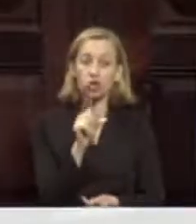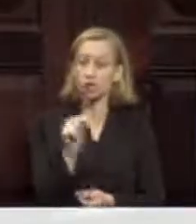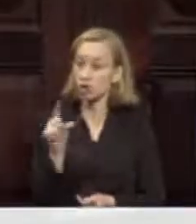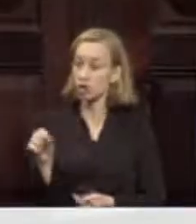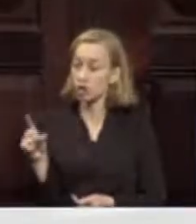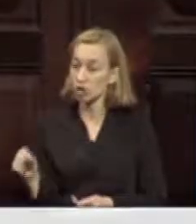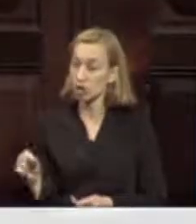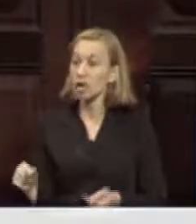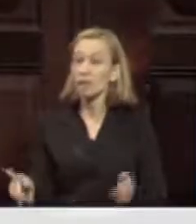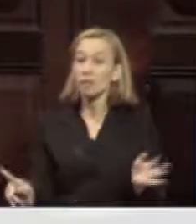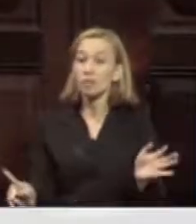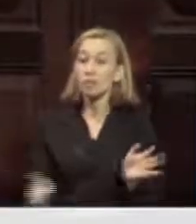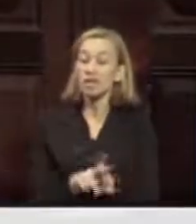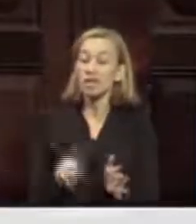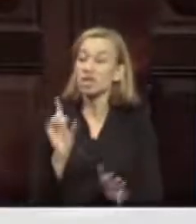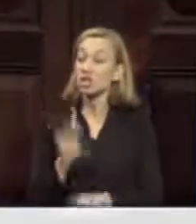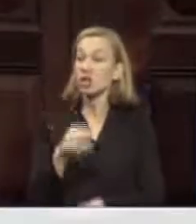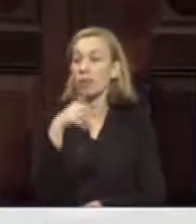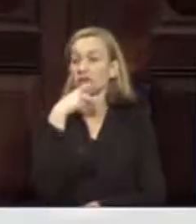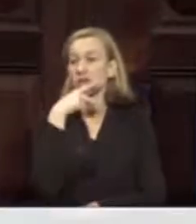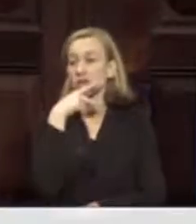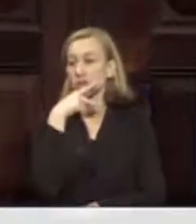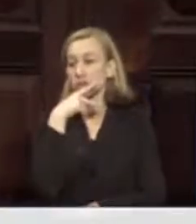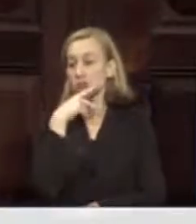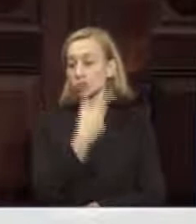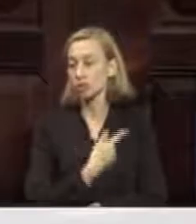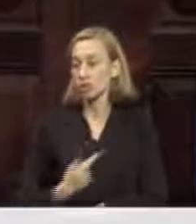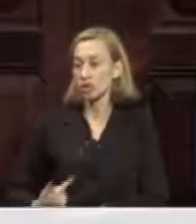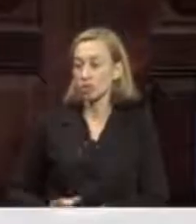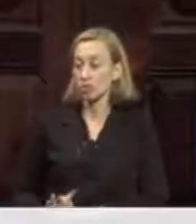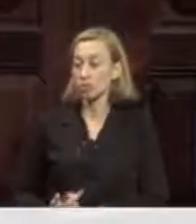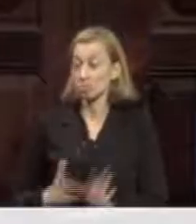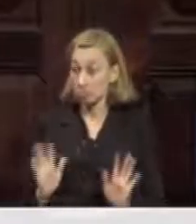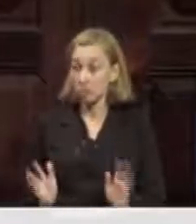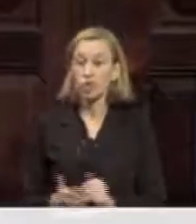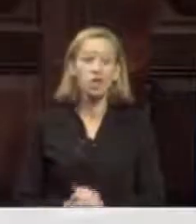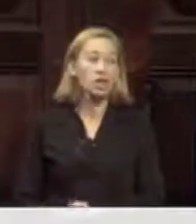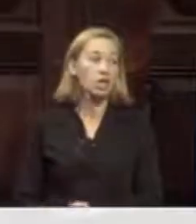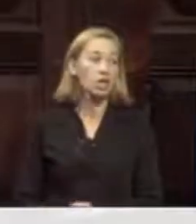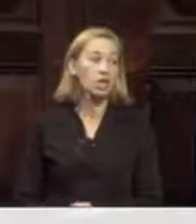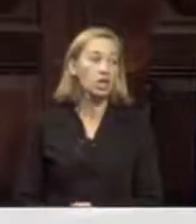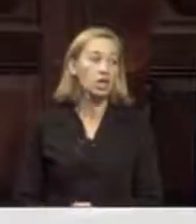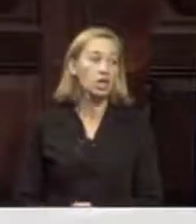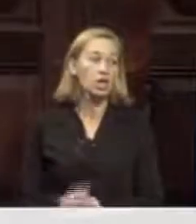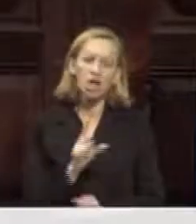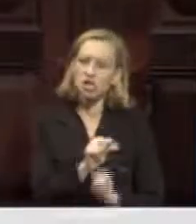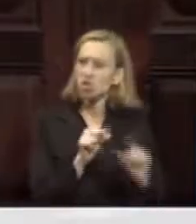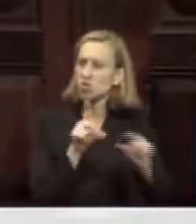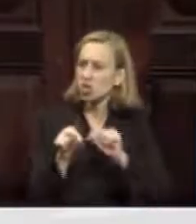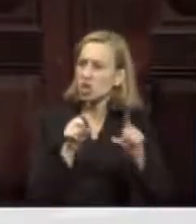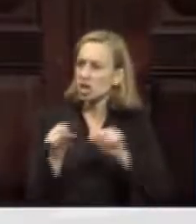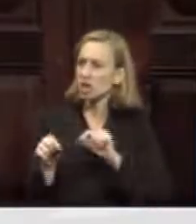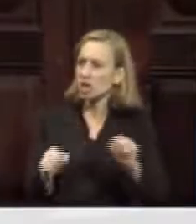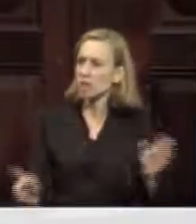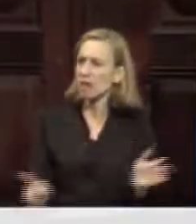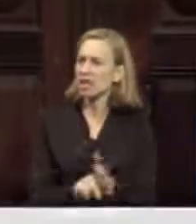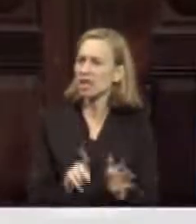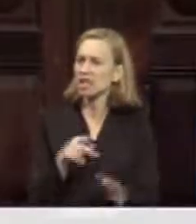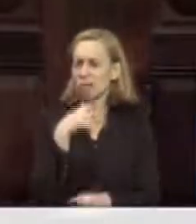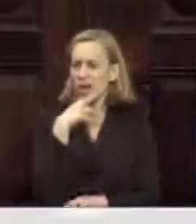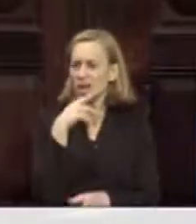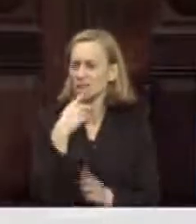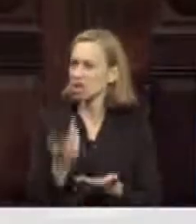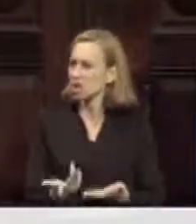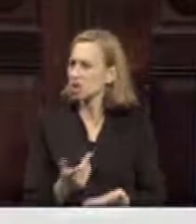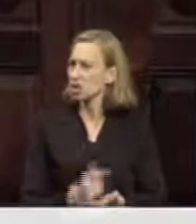político partidário. E é isto que acontece. Quer dizer, indicações de caráter político partidário que